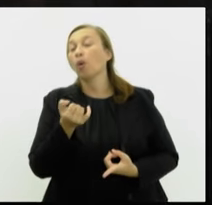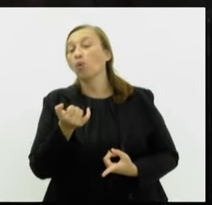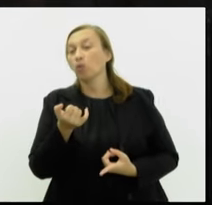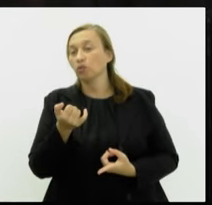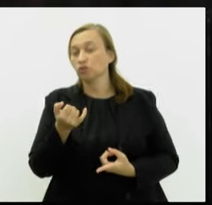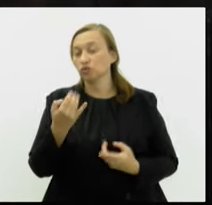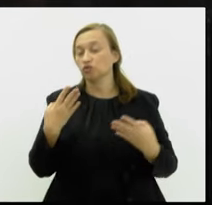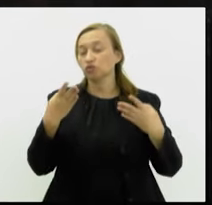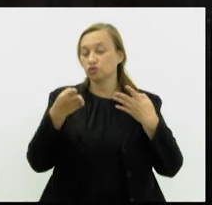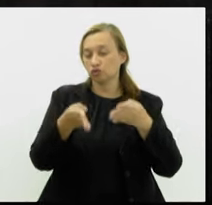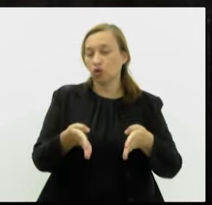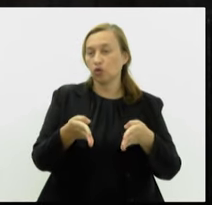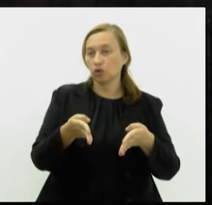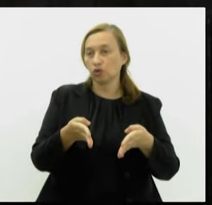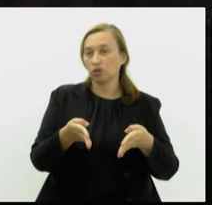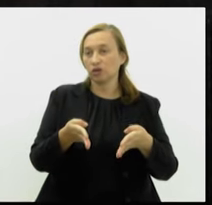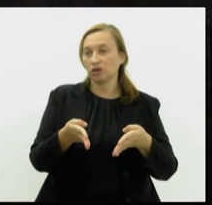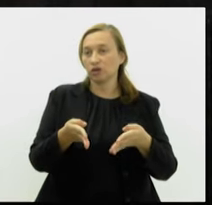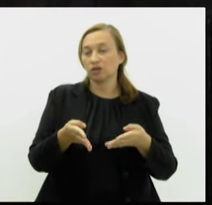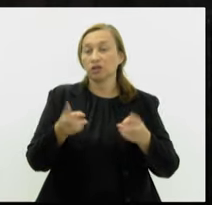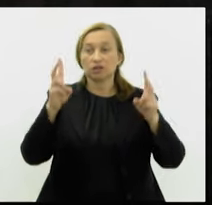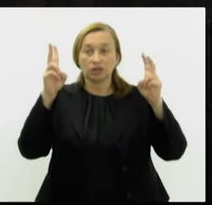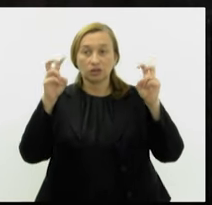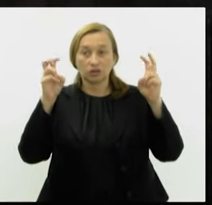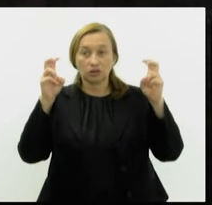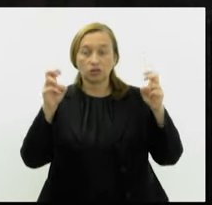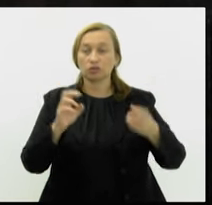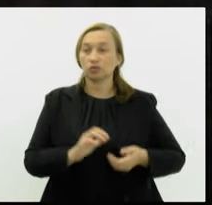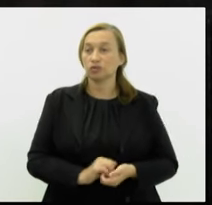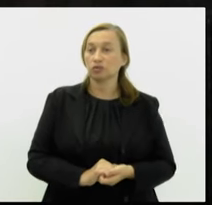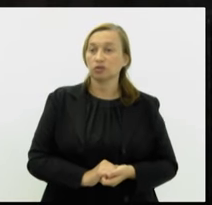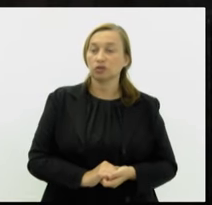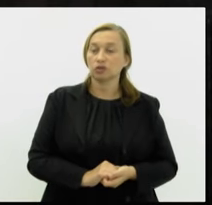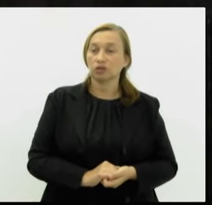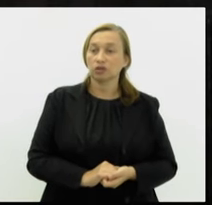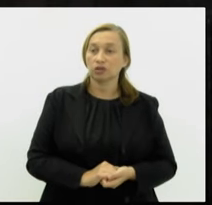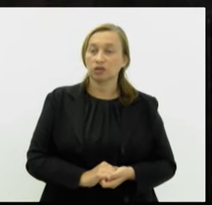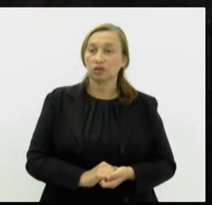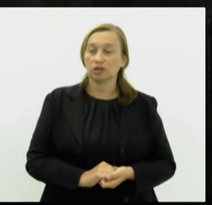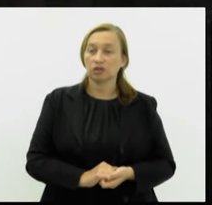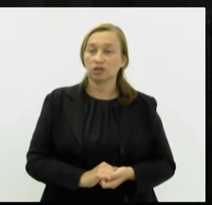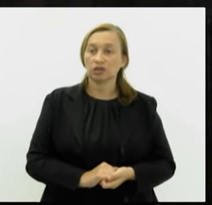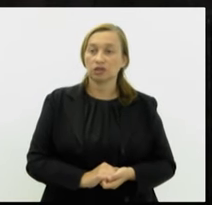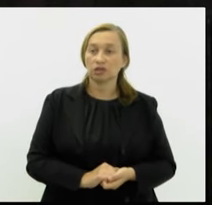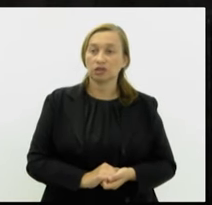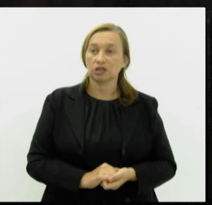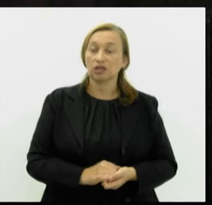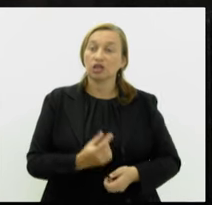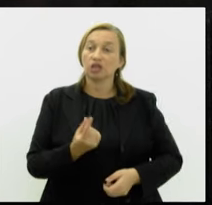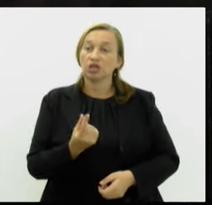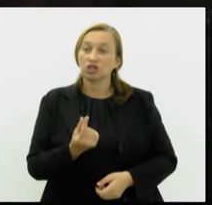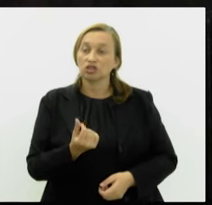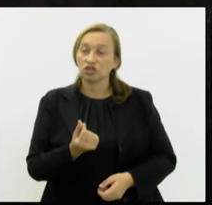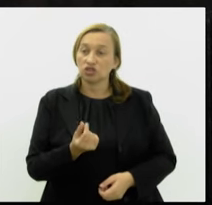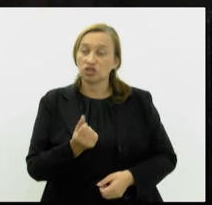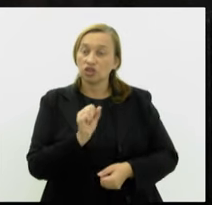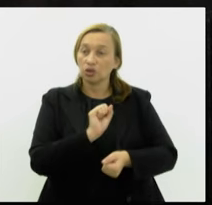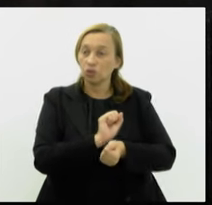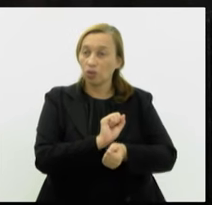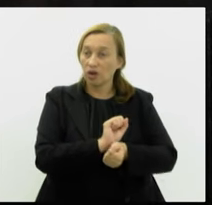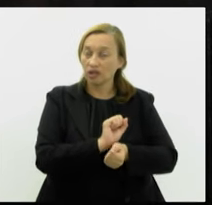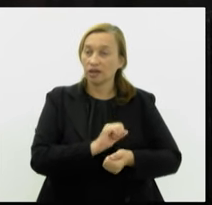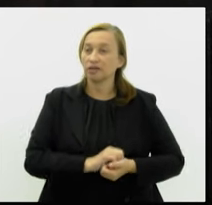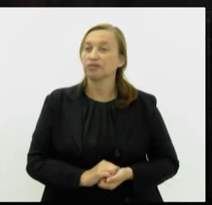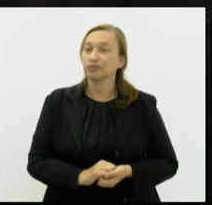ligados nesse item chamado disponibilidade de caixa. Então, a disponibilidade